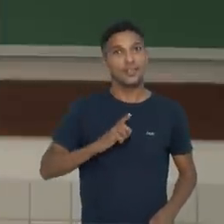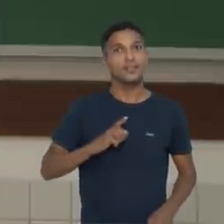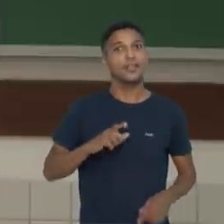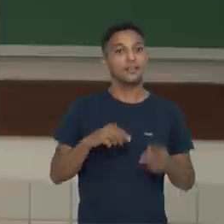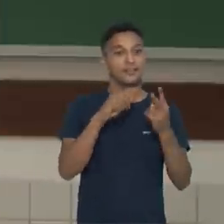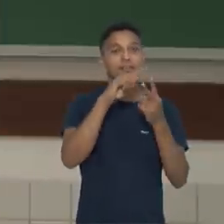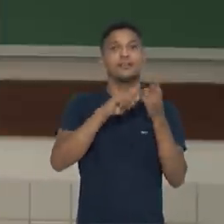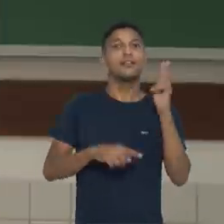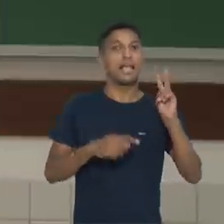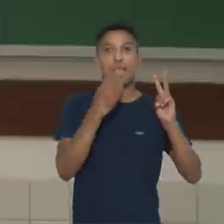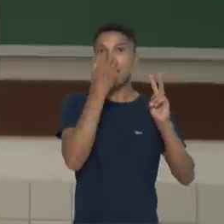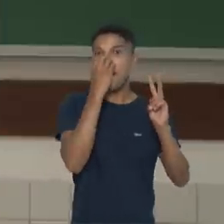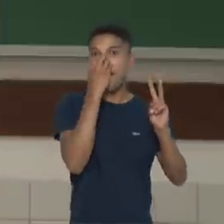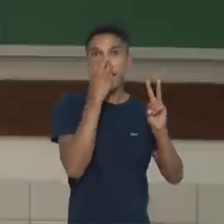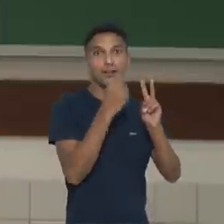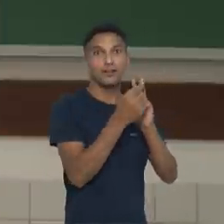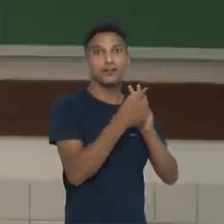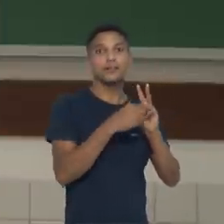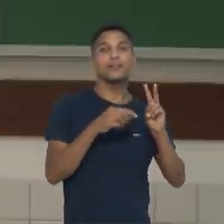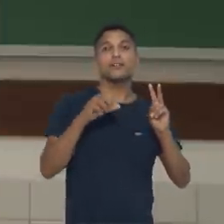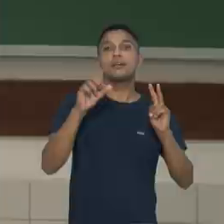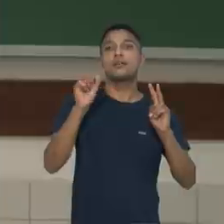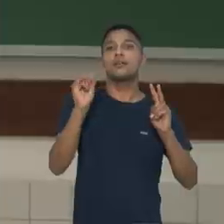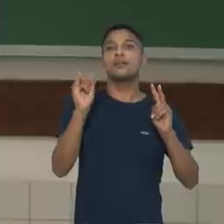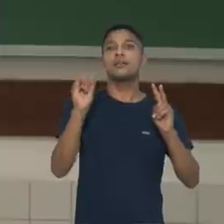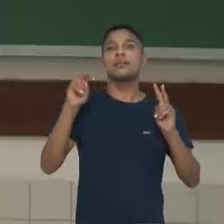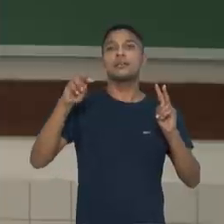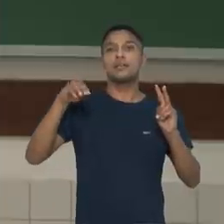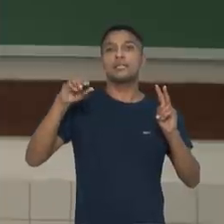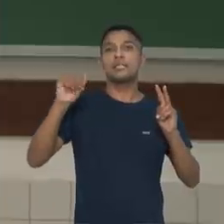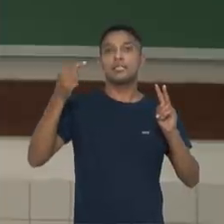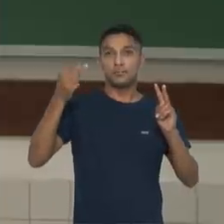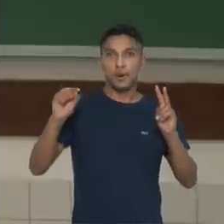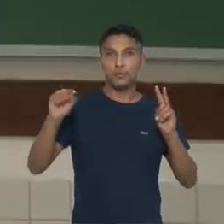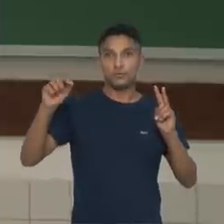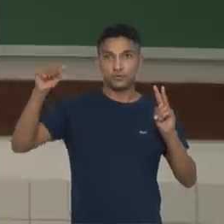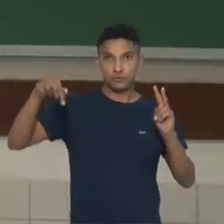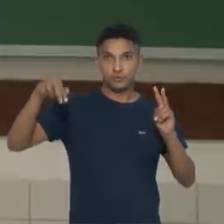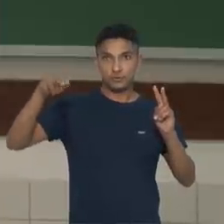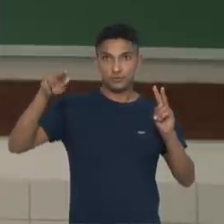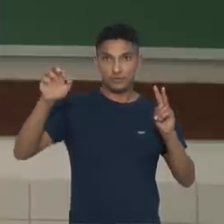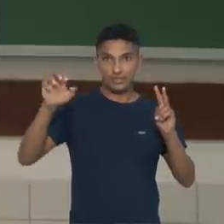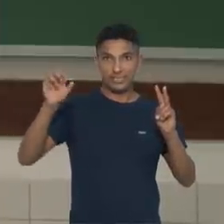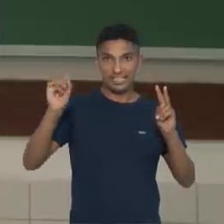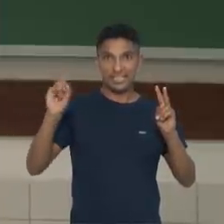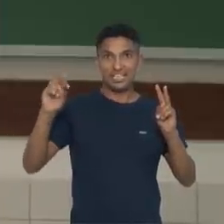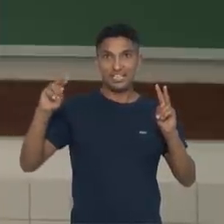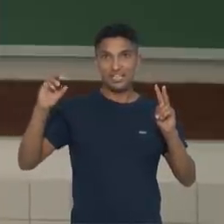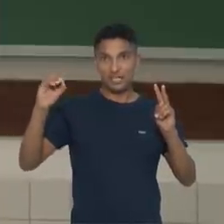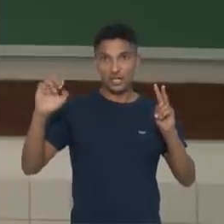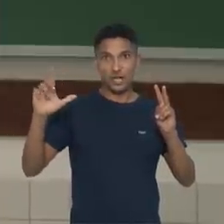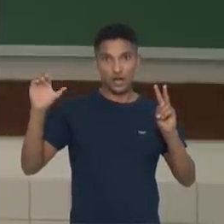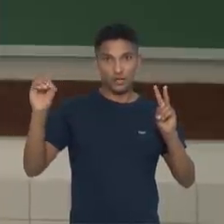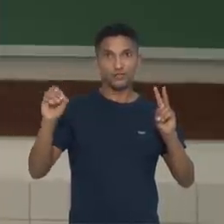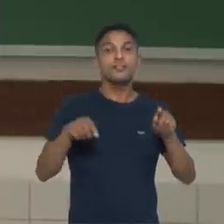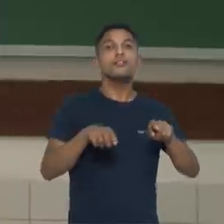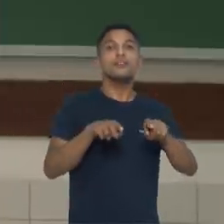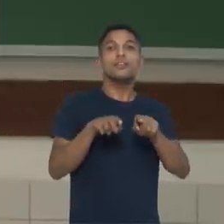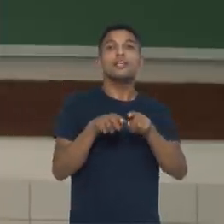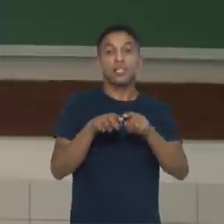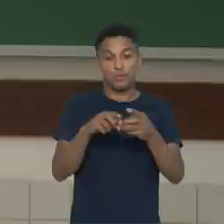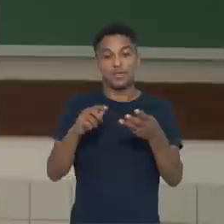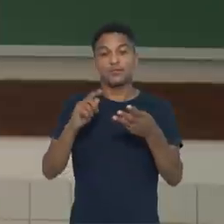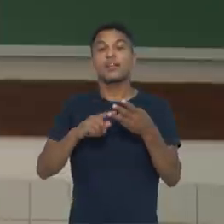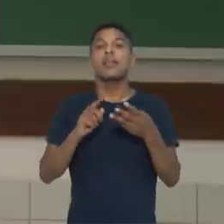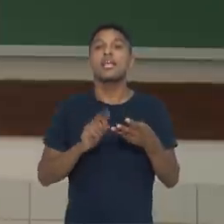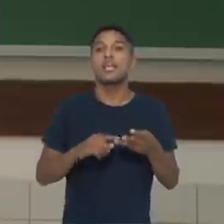irmãos Queirolo, né? O palhaço Alípio e Sombrinha, né? Trazendo um pouquinho